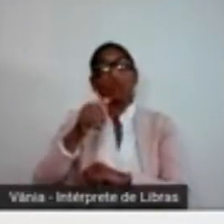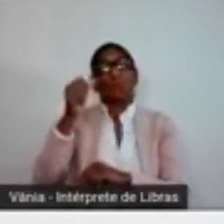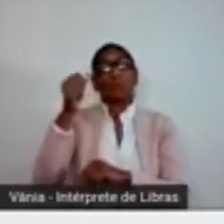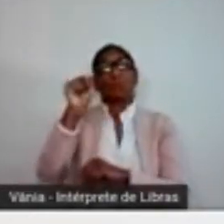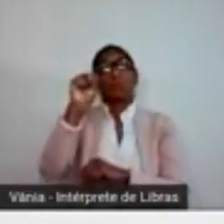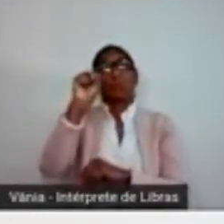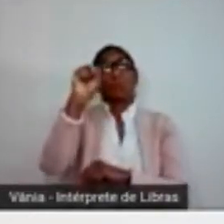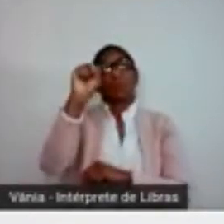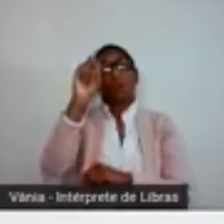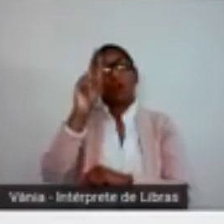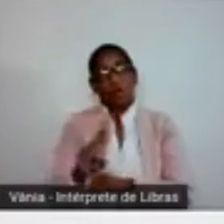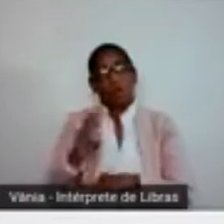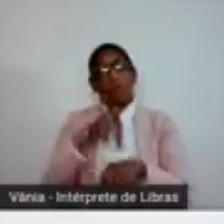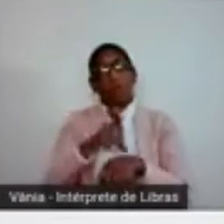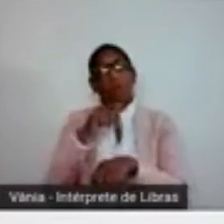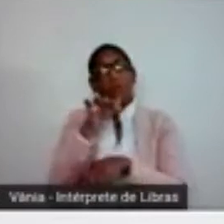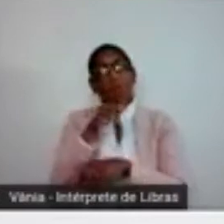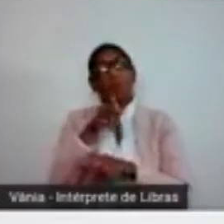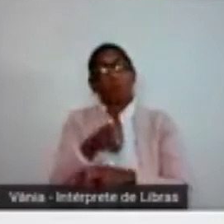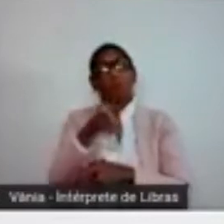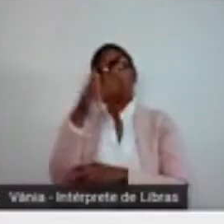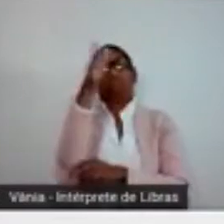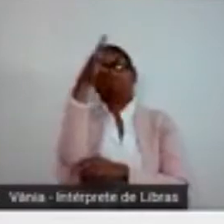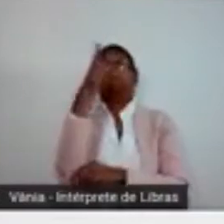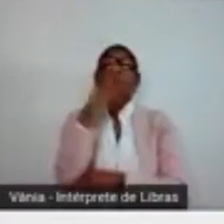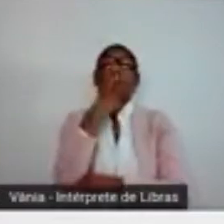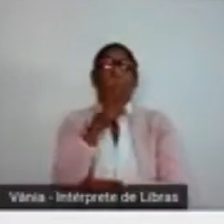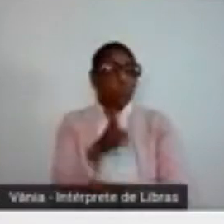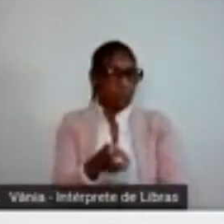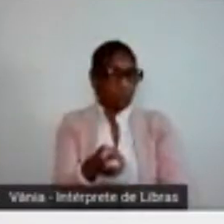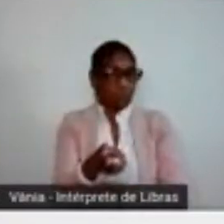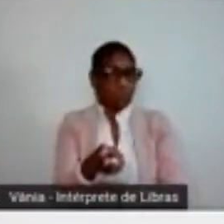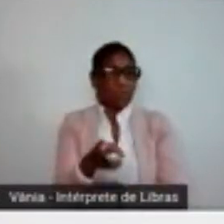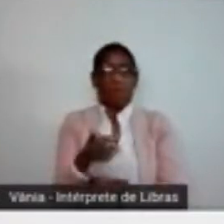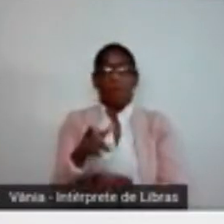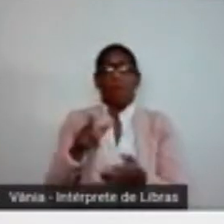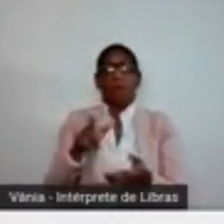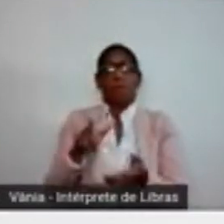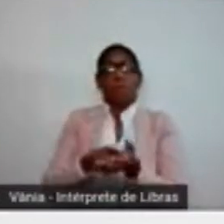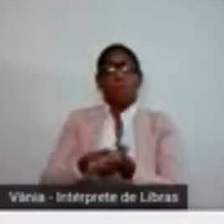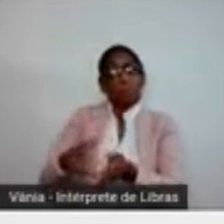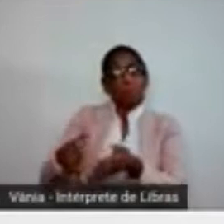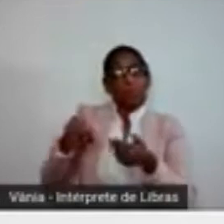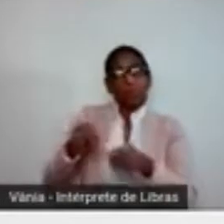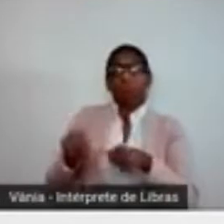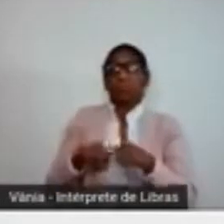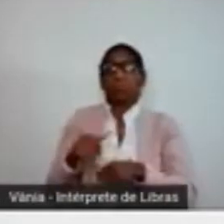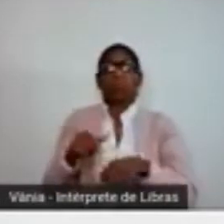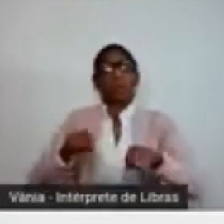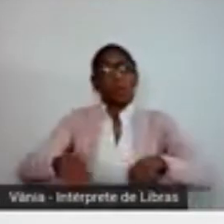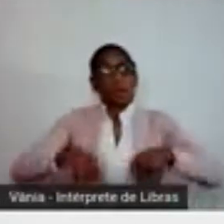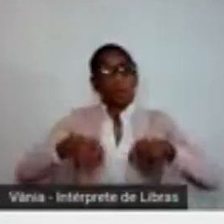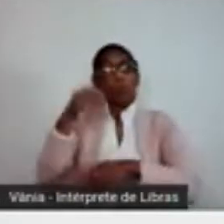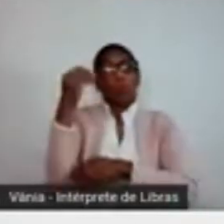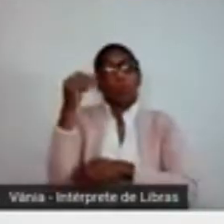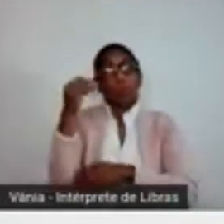bandeira vermelha ou entraram em bandeira vermelha e não tiveram recurso, que foram Uruguaiana, Capão da Canoa, Novo Hamburgo, Canoas, Porto Alegre,